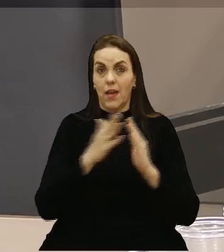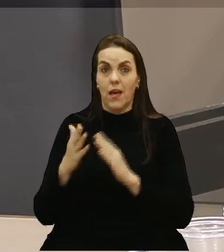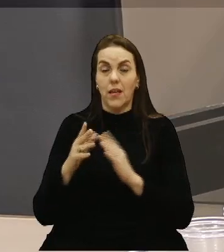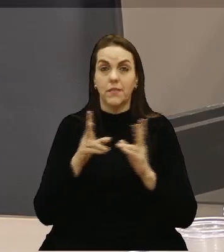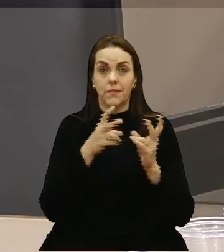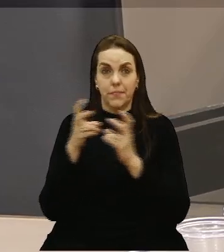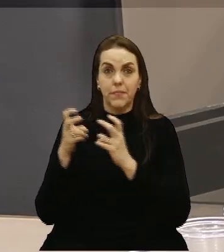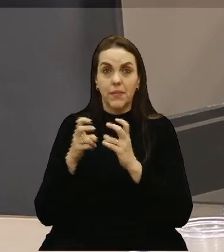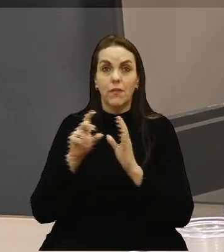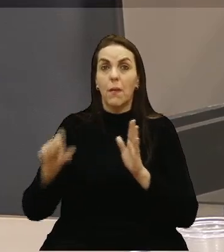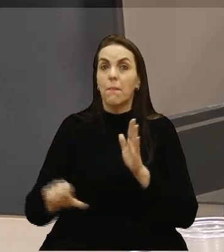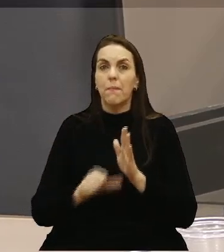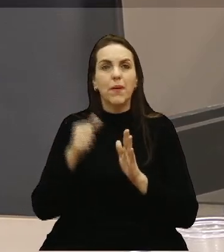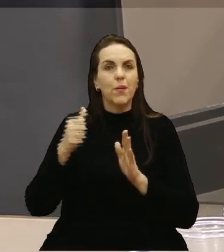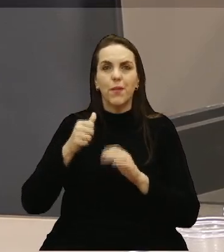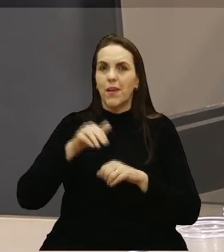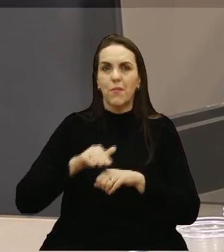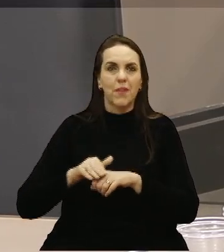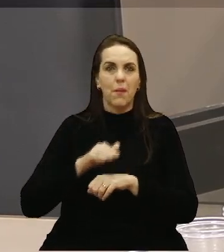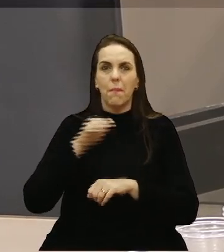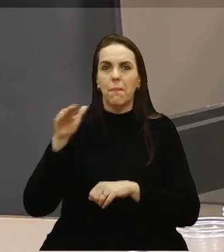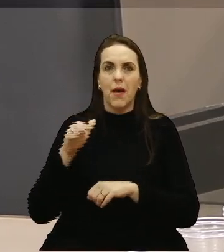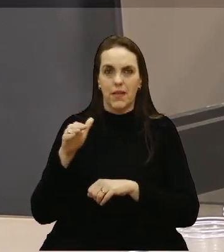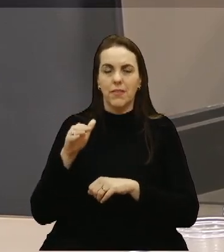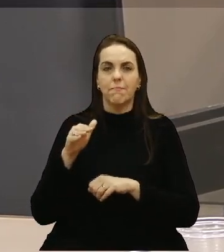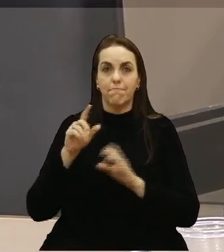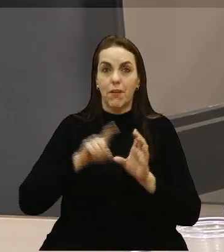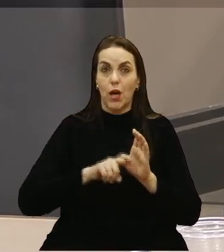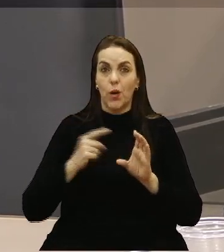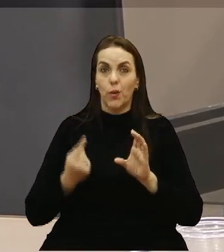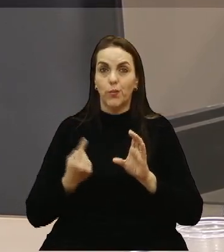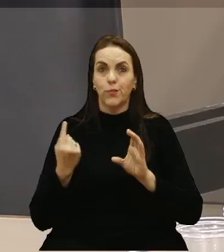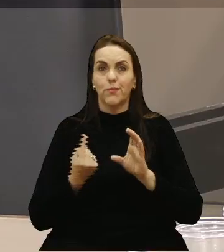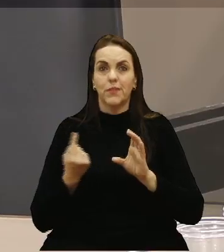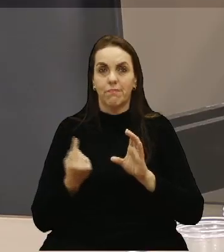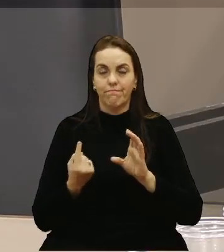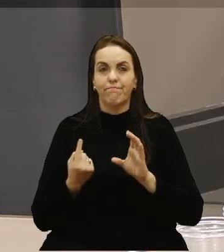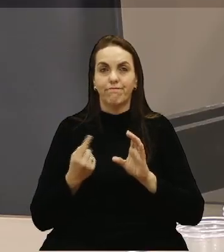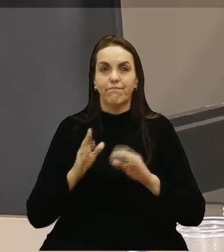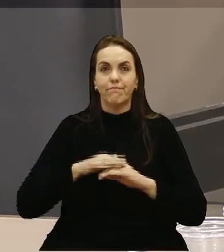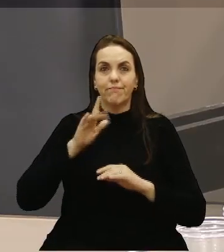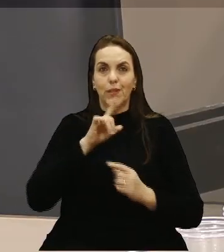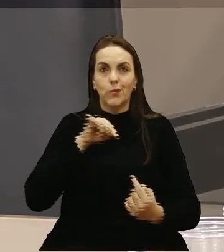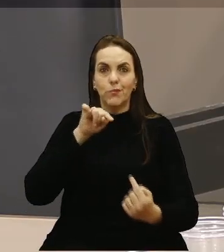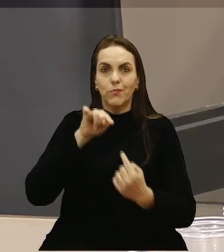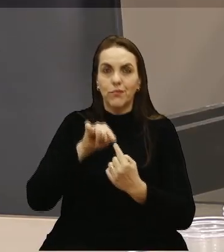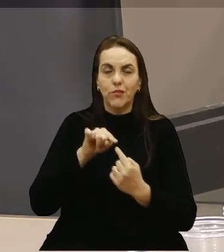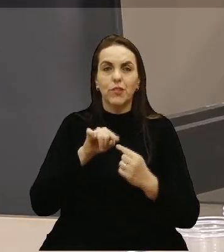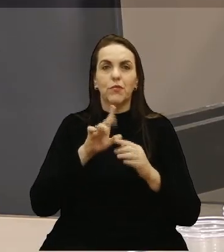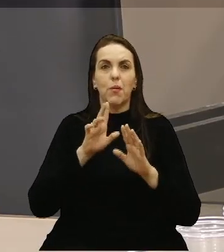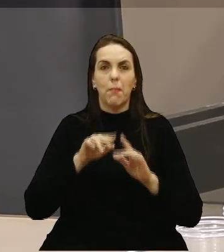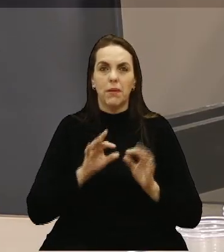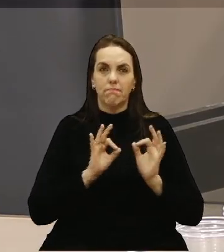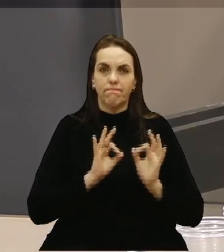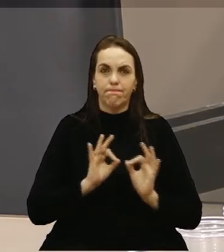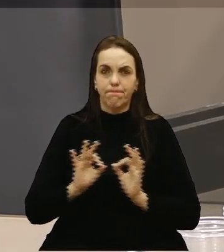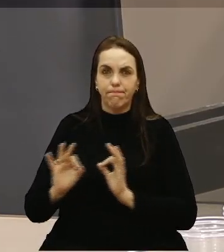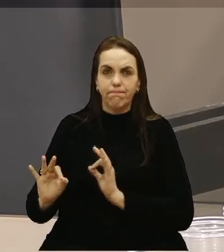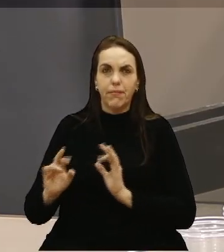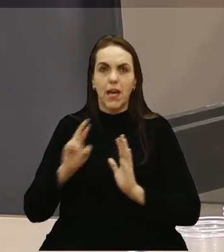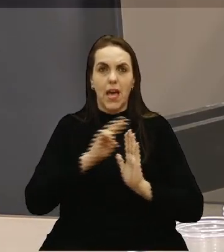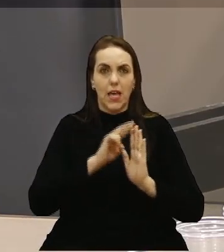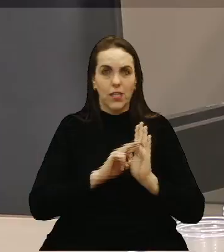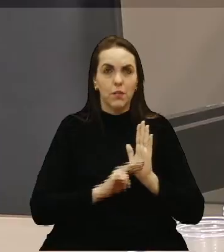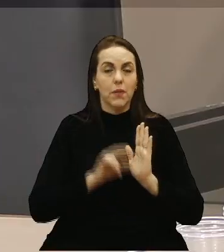melhorar, porque vai dar mais, às vezes, autonomia, mas vamos dizer assim que vai ficar mais objetivo, mais pragmático o nosso regimento, né? Então isso vai